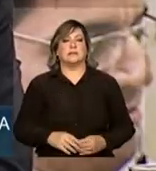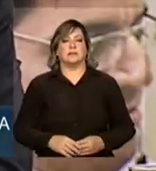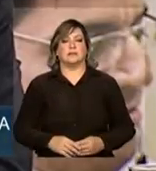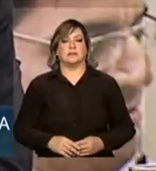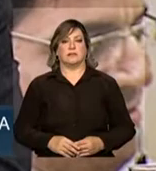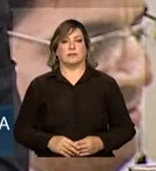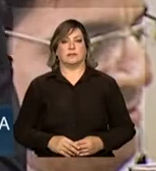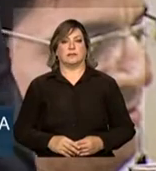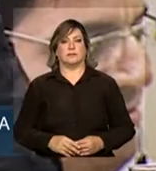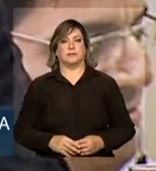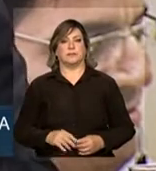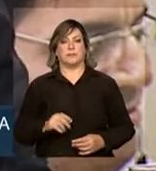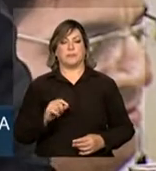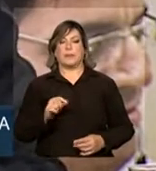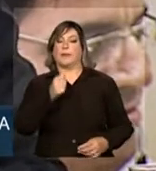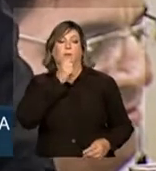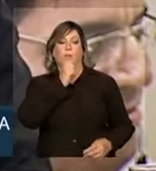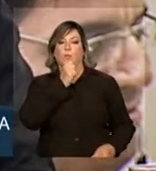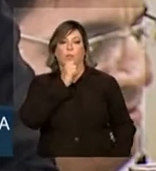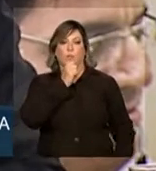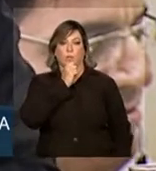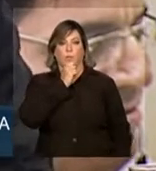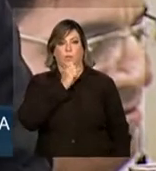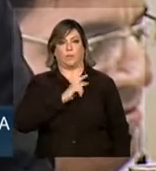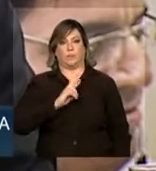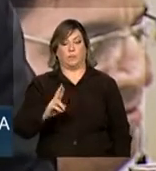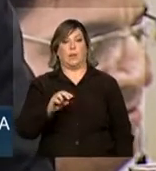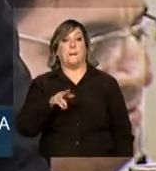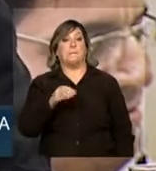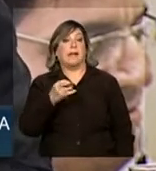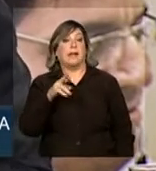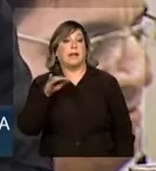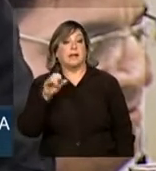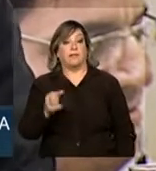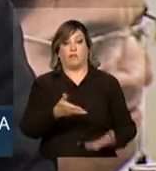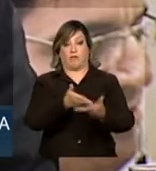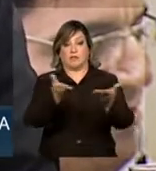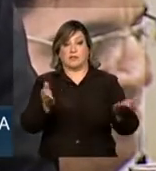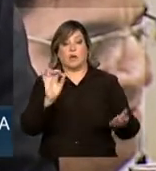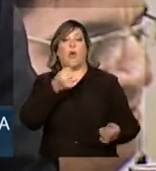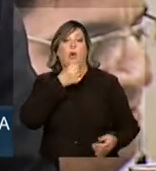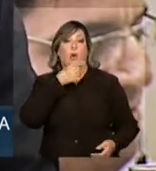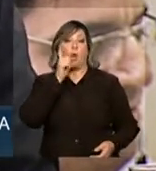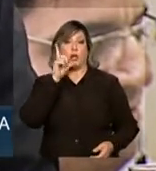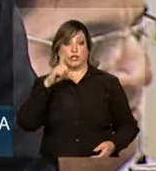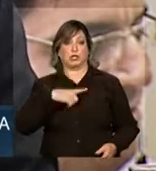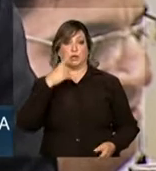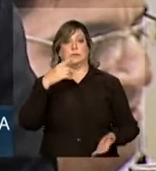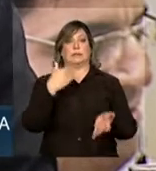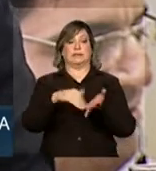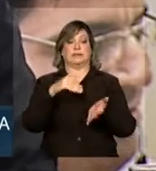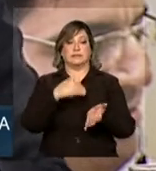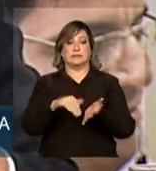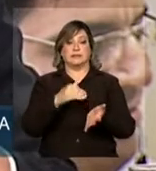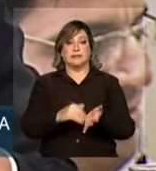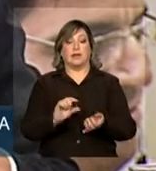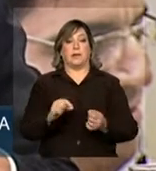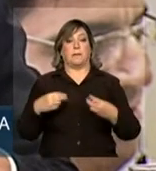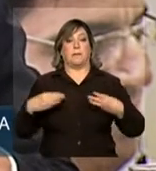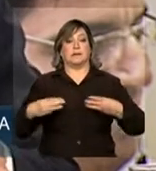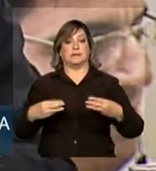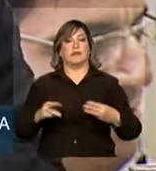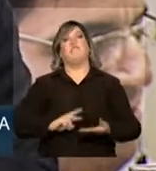mas não tem nenhum balanç não não não tem não não tem nas matérias de vocês ontem tinham secretários do ministério em várias